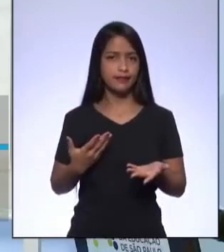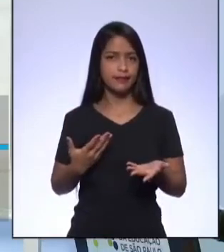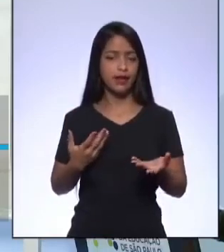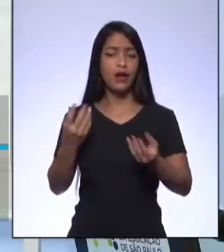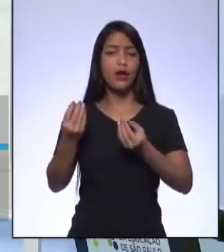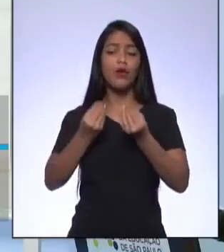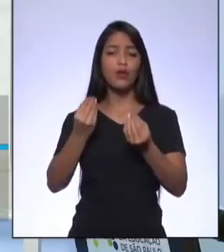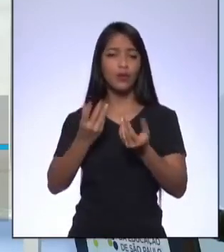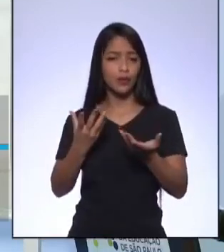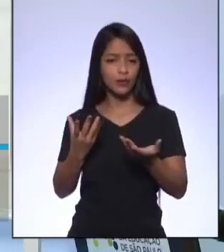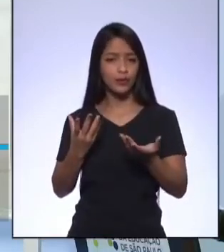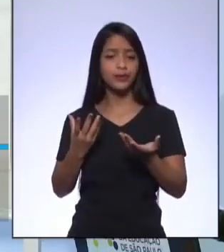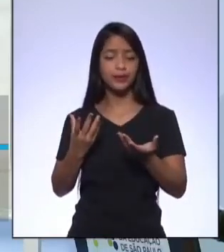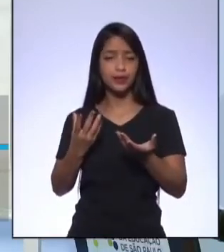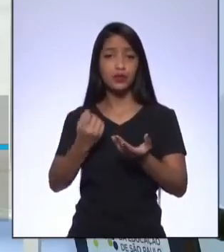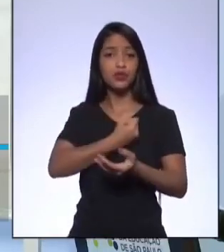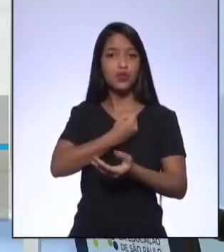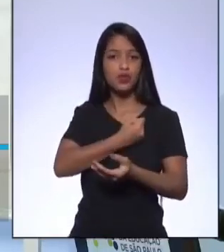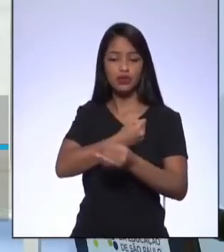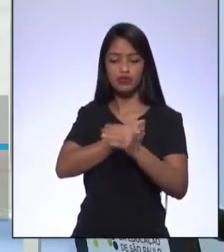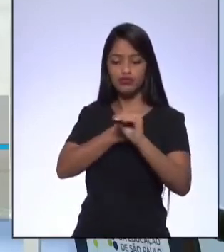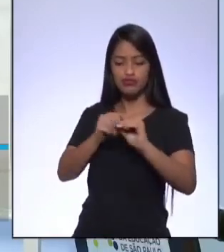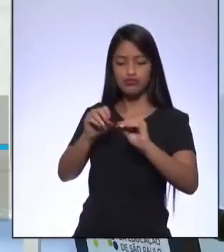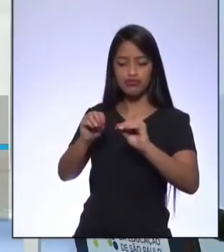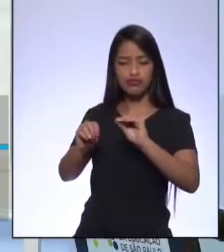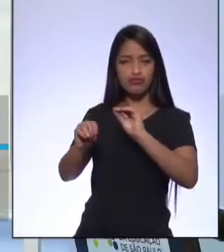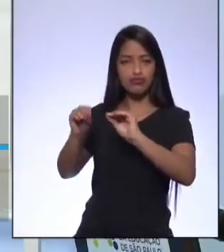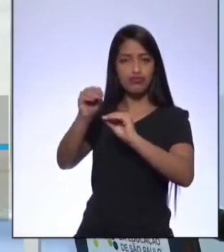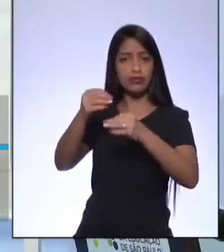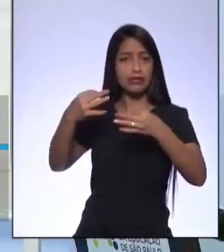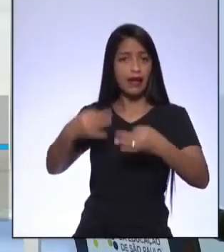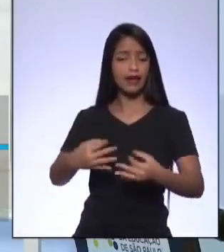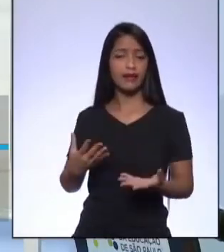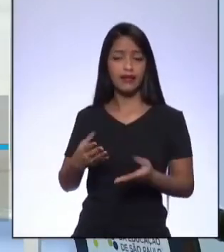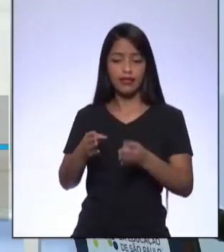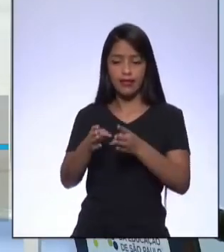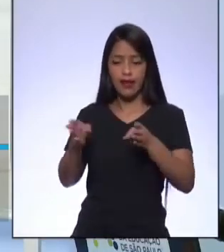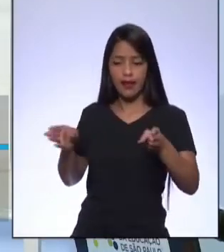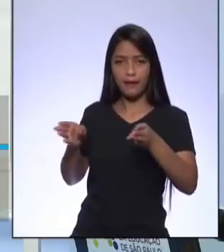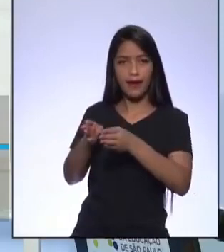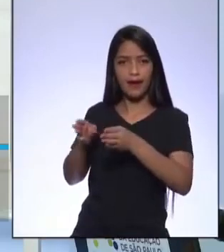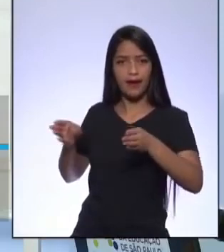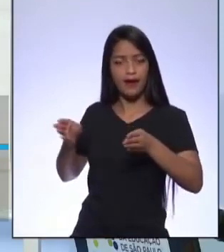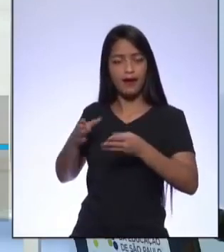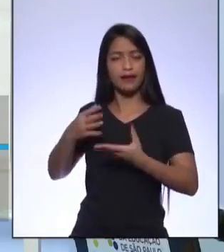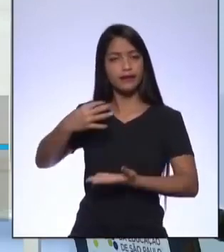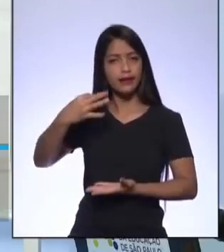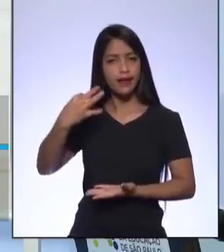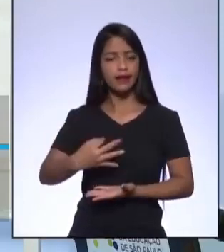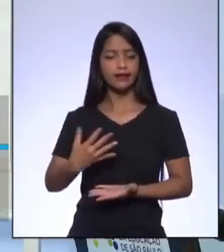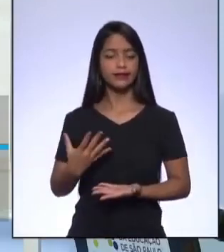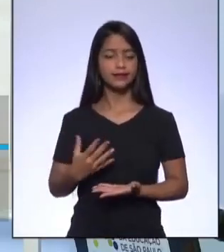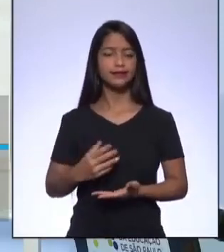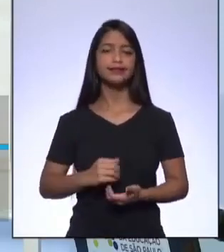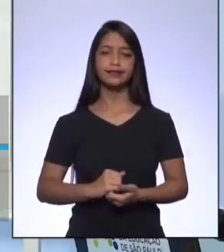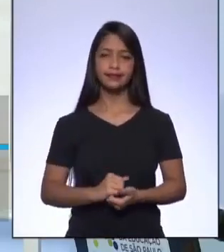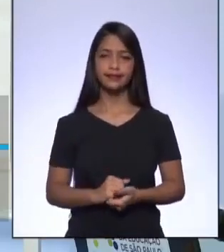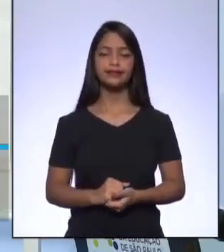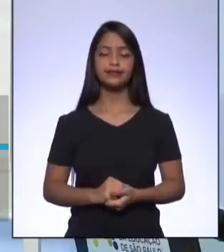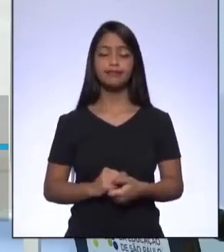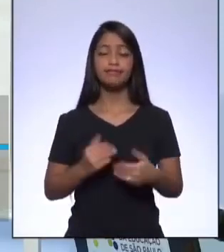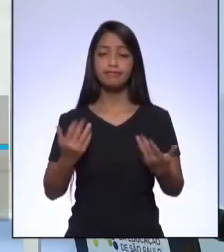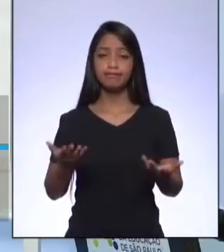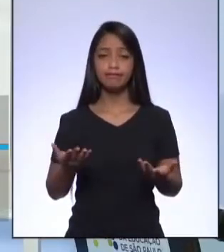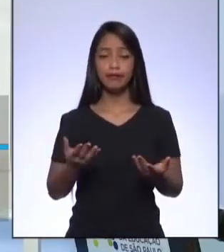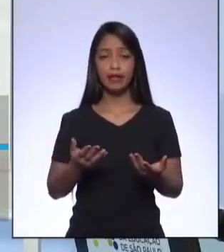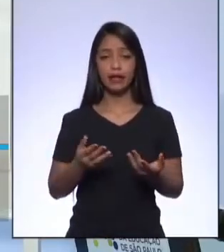onde? Pelos valores corretos que você coloca, pelo distanciamento correto entre os valores numéricos. Então, a ideia